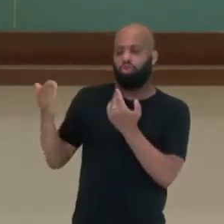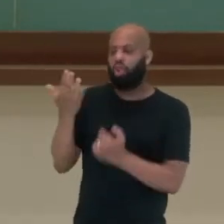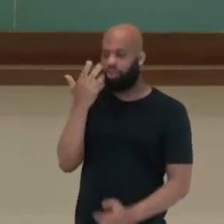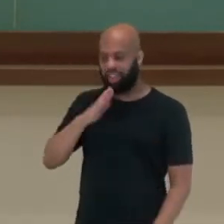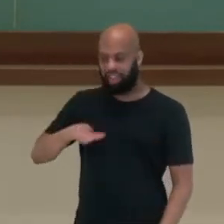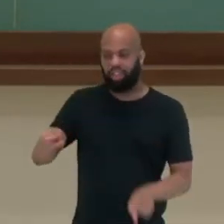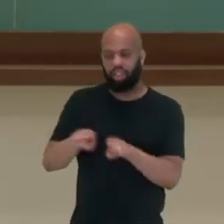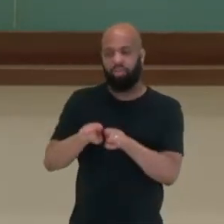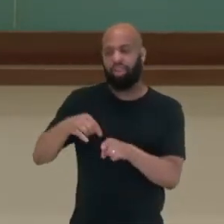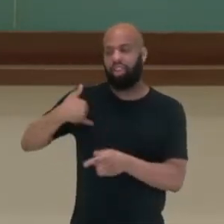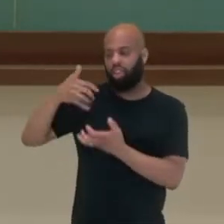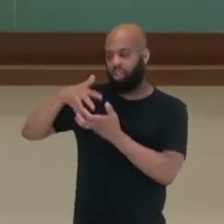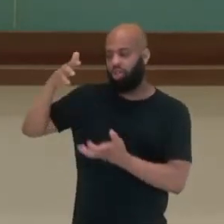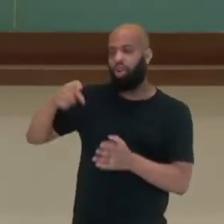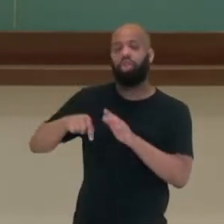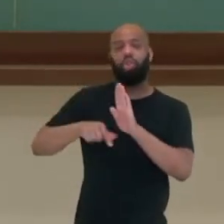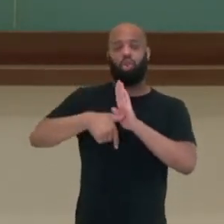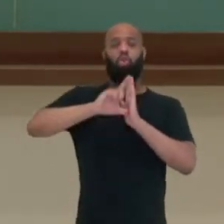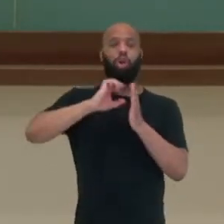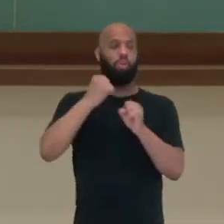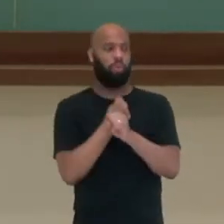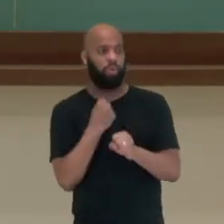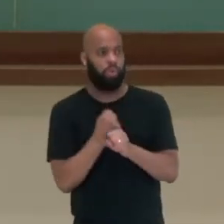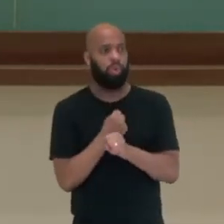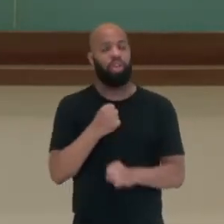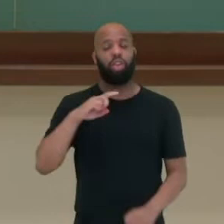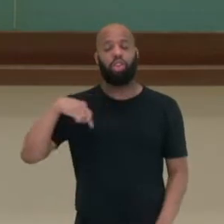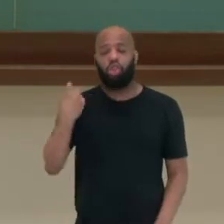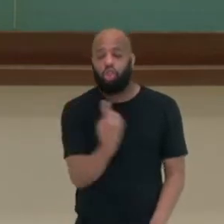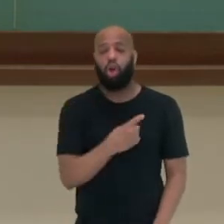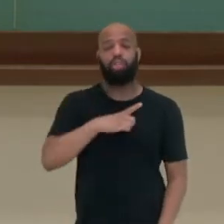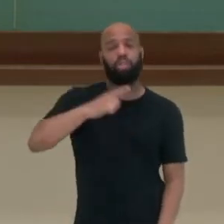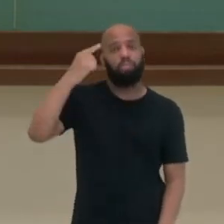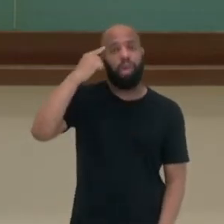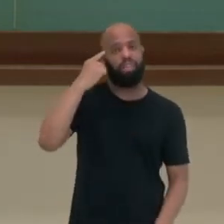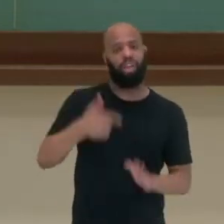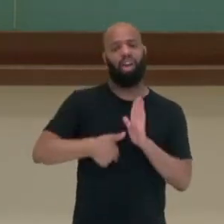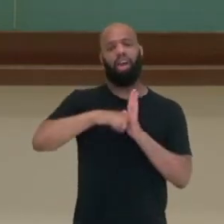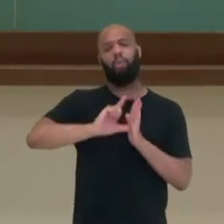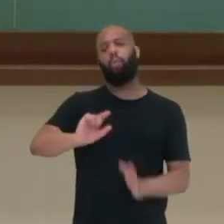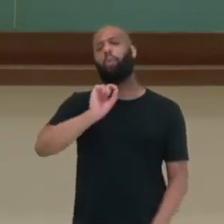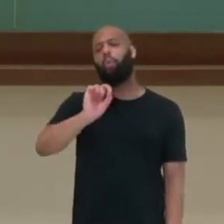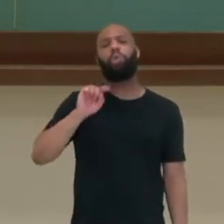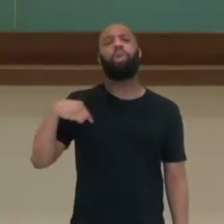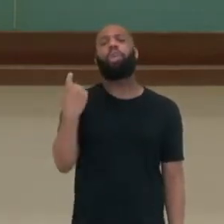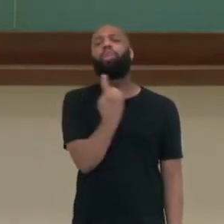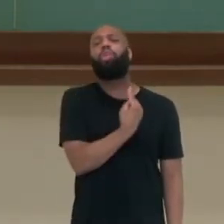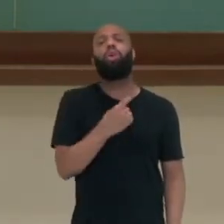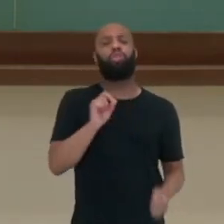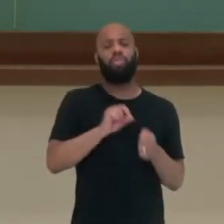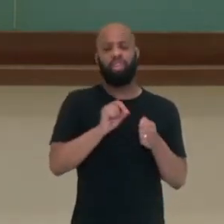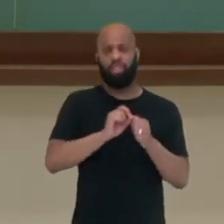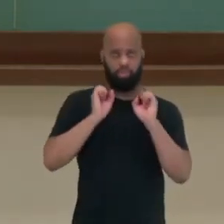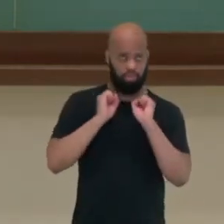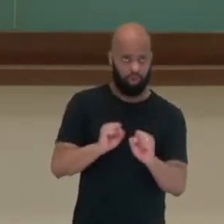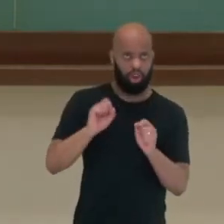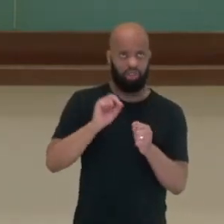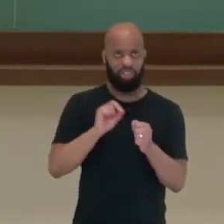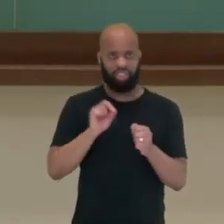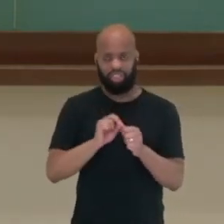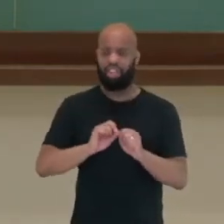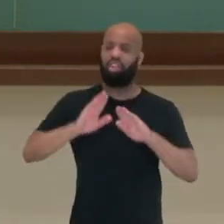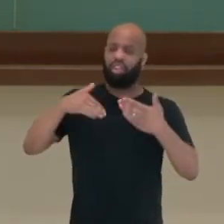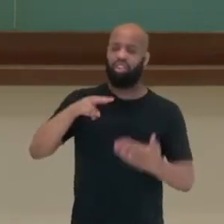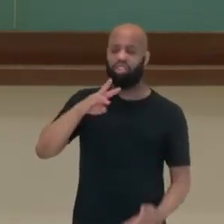idosos. Então, antes de sair construindo, nós vamos pensar de o que nós vamos construir, se pode construir, se isso